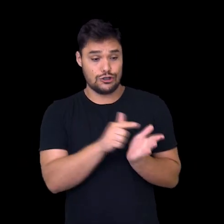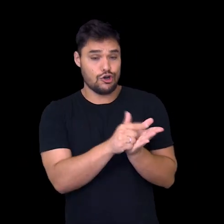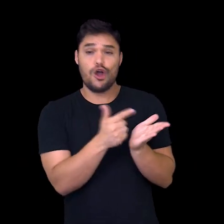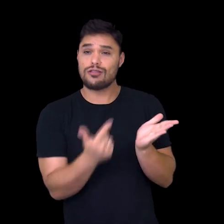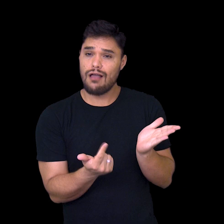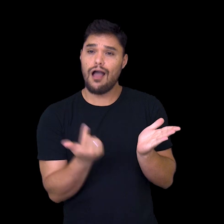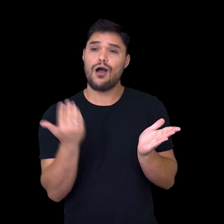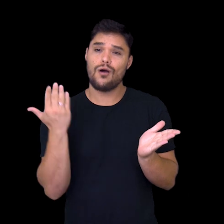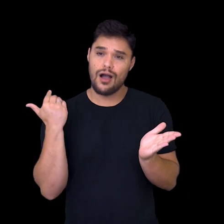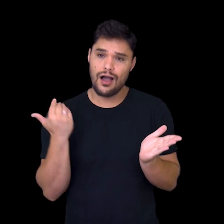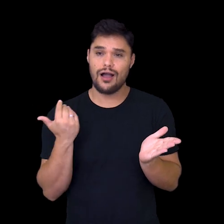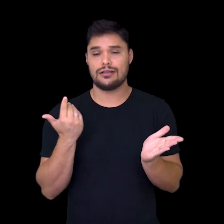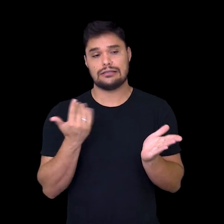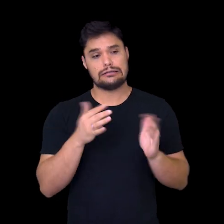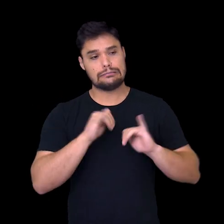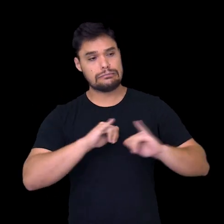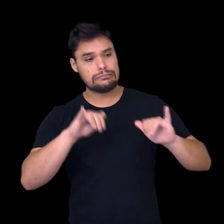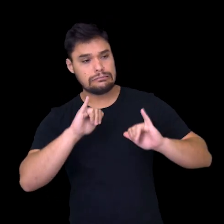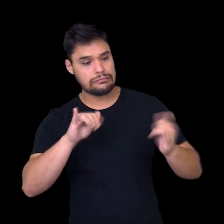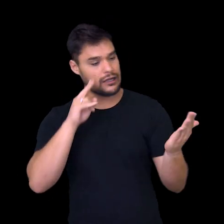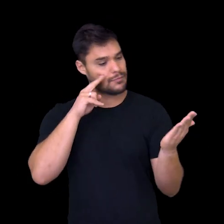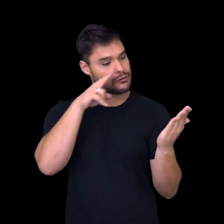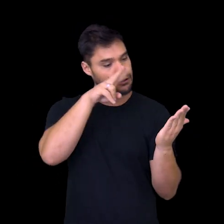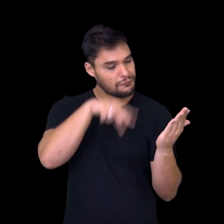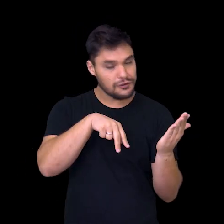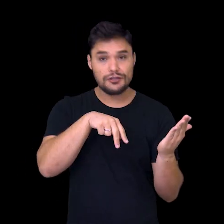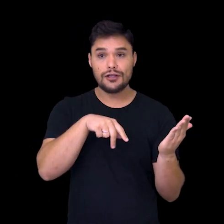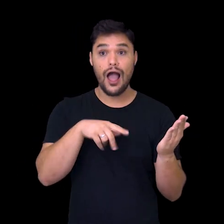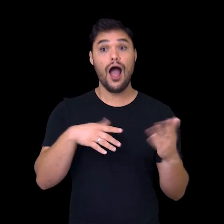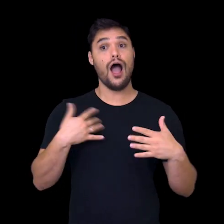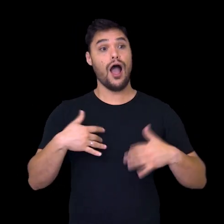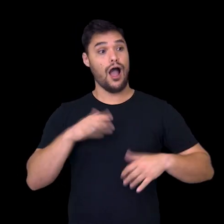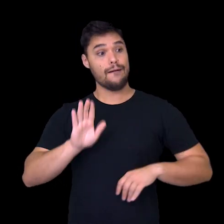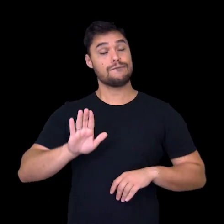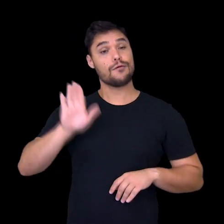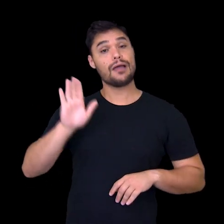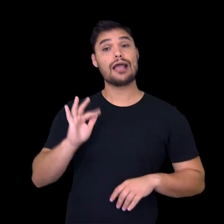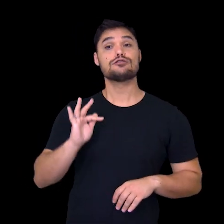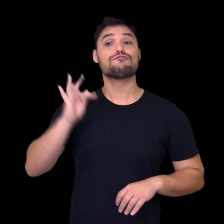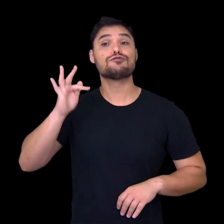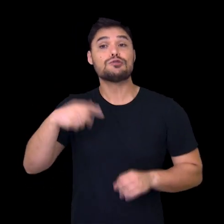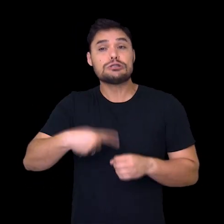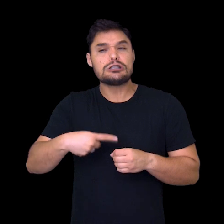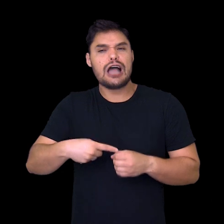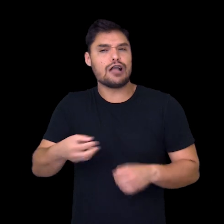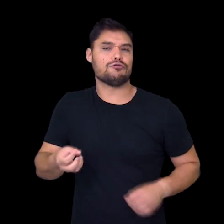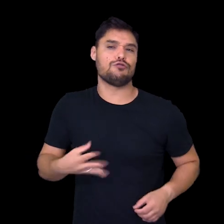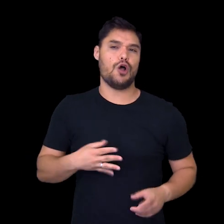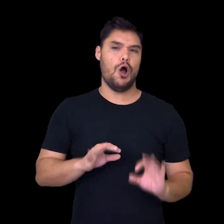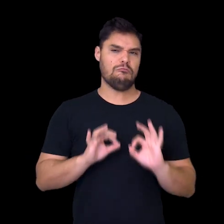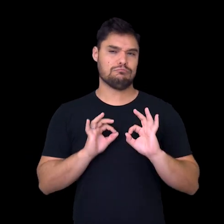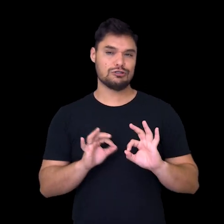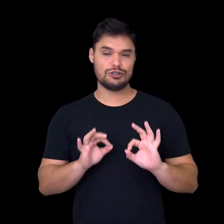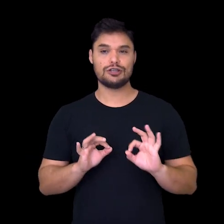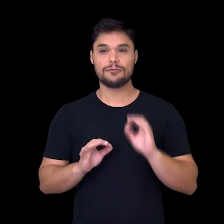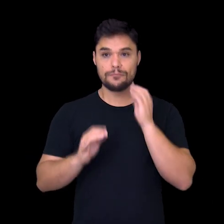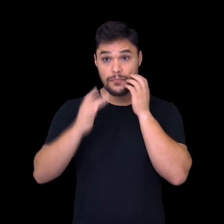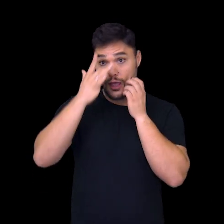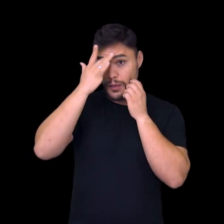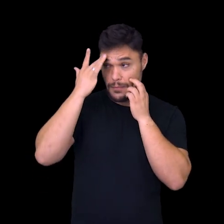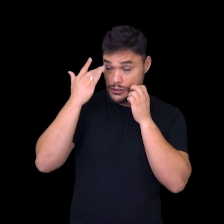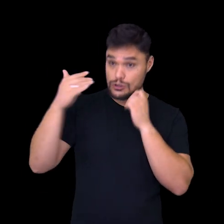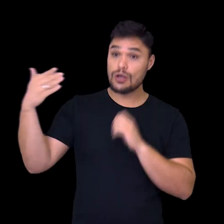Os poucos jornais que circulavam. Então as pessoas ouviam dessa promessa. Essas pessoas que vêm para